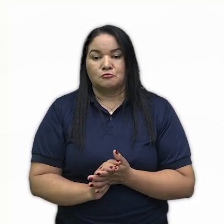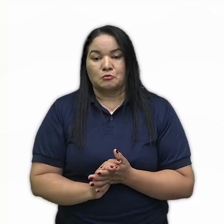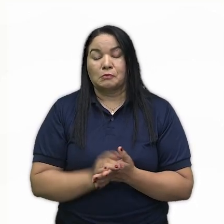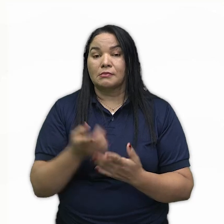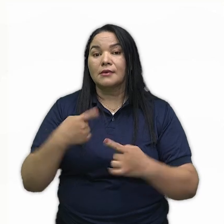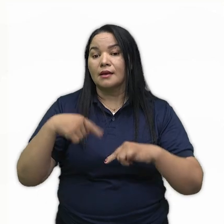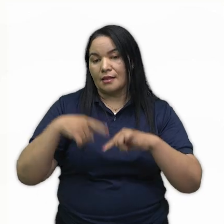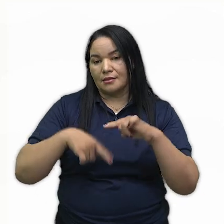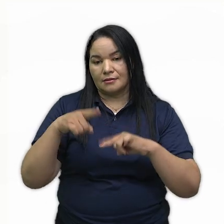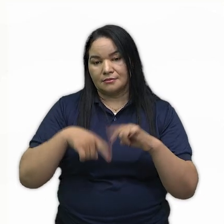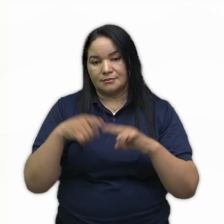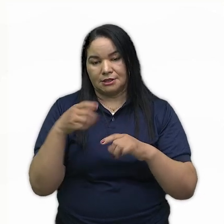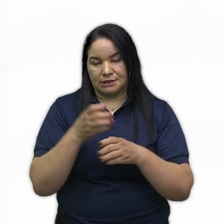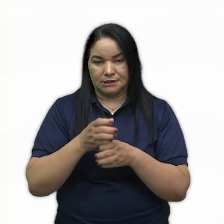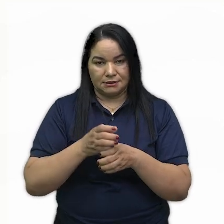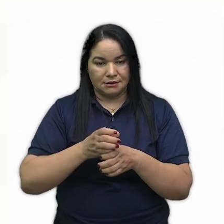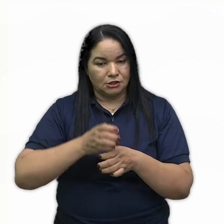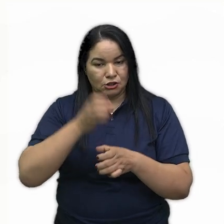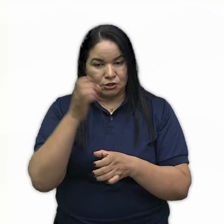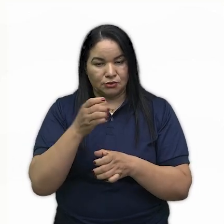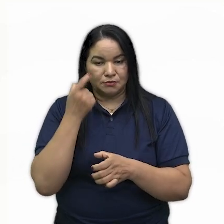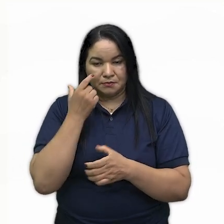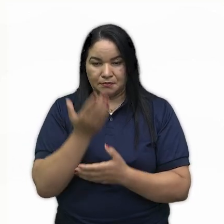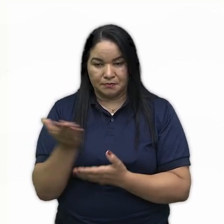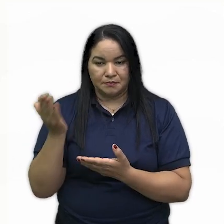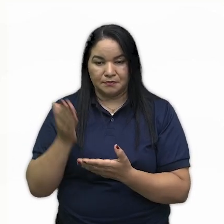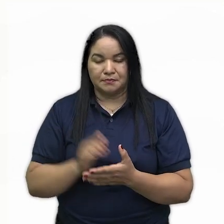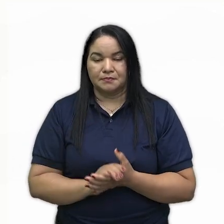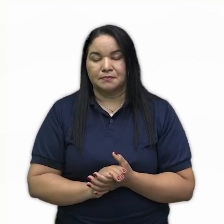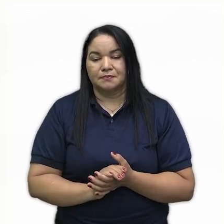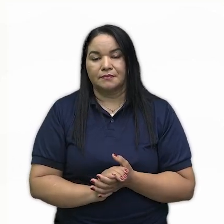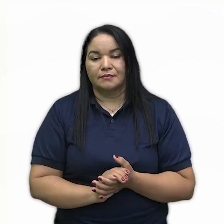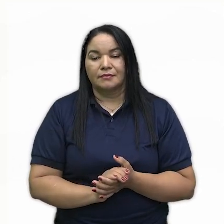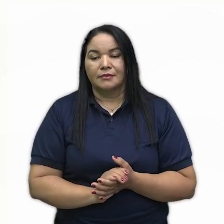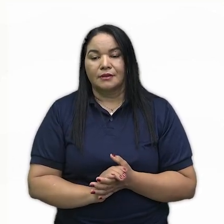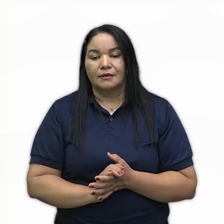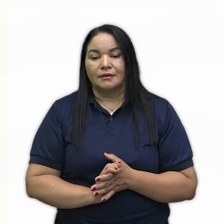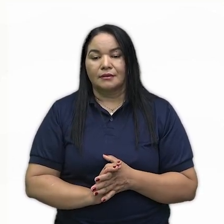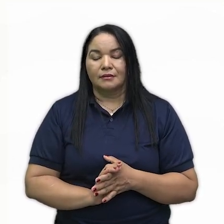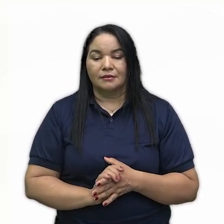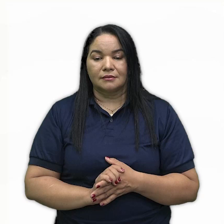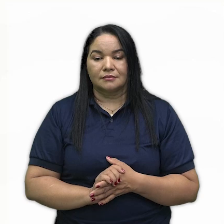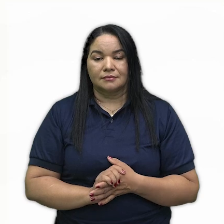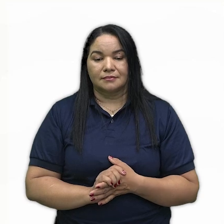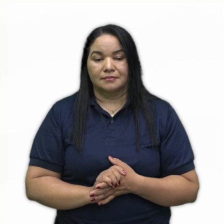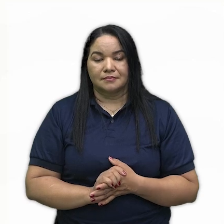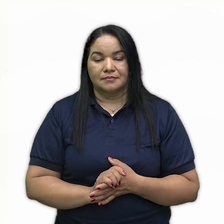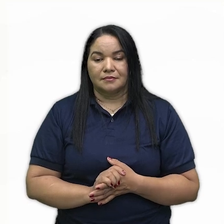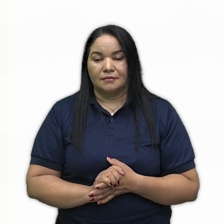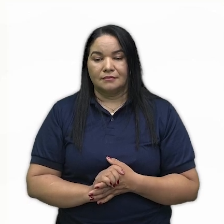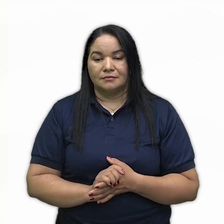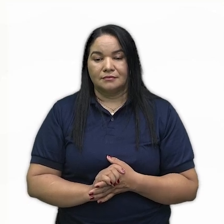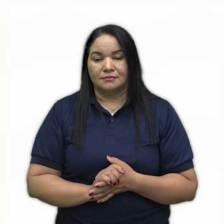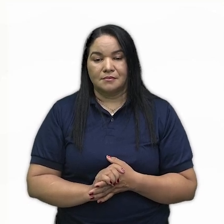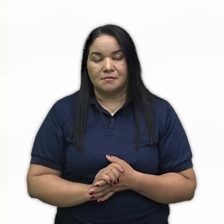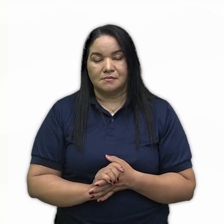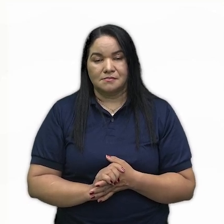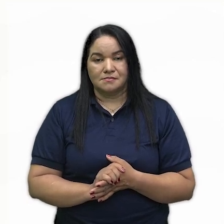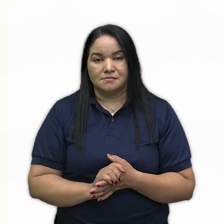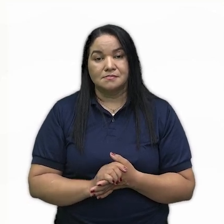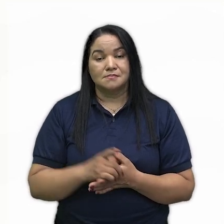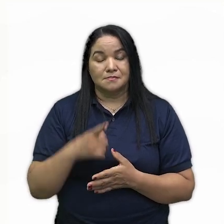Aqui, elementos do cilindro. Então, vamos aí conhecer todos os elementos aqui do cilindro, começando